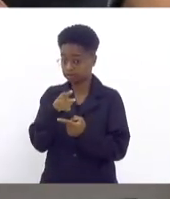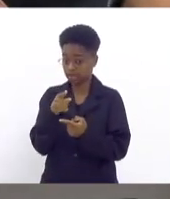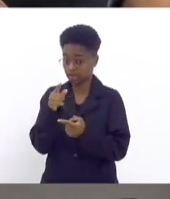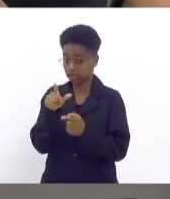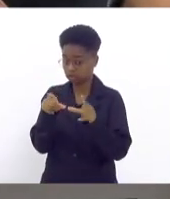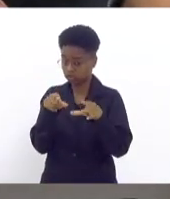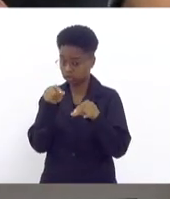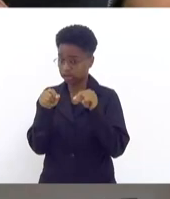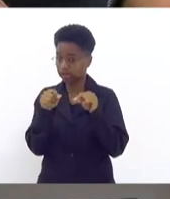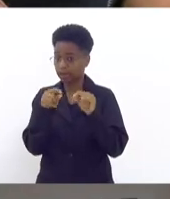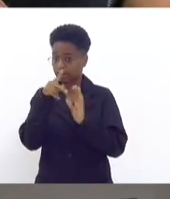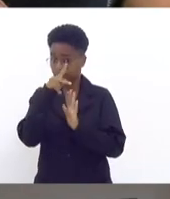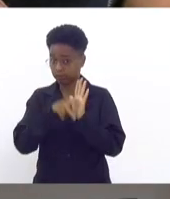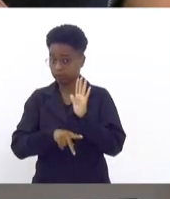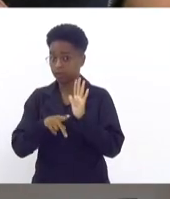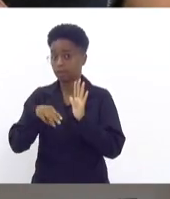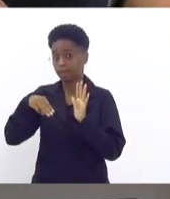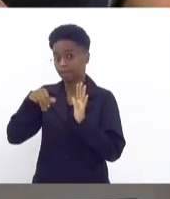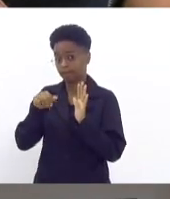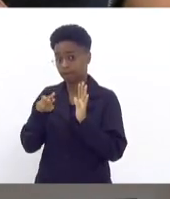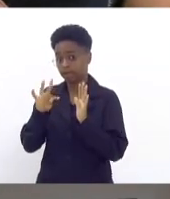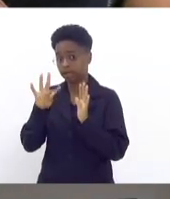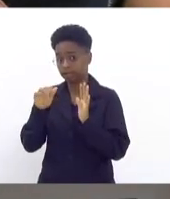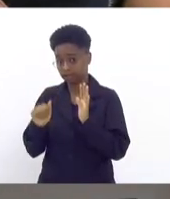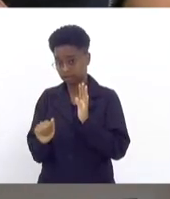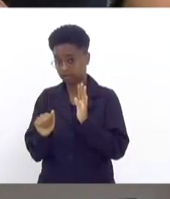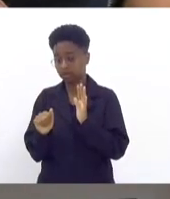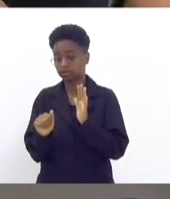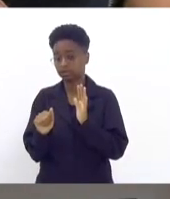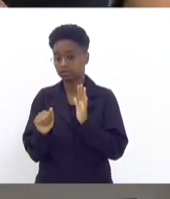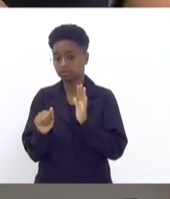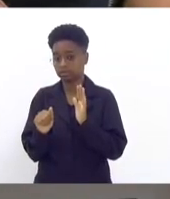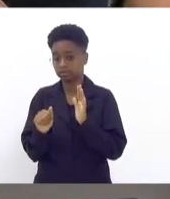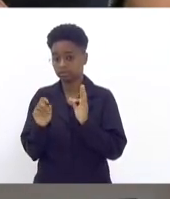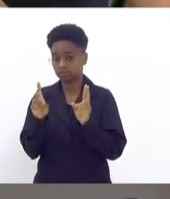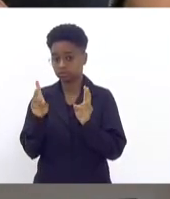ao projeto da deputada Marta Rocha, transformada em